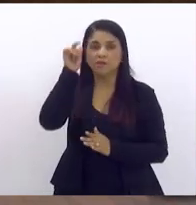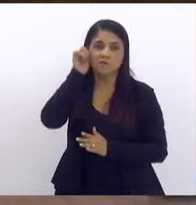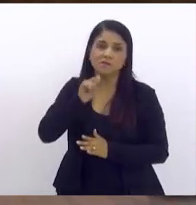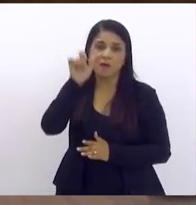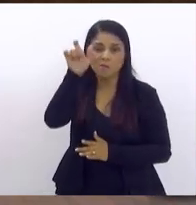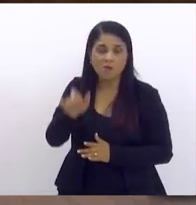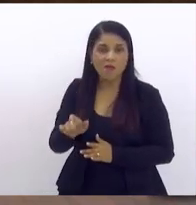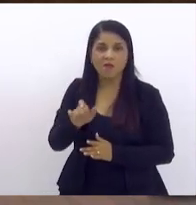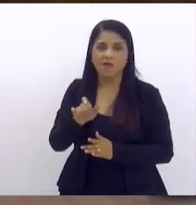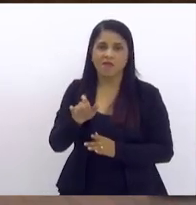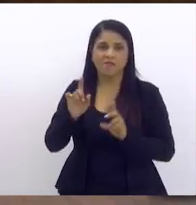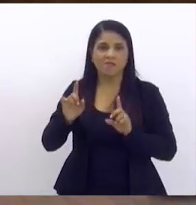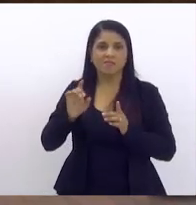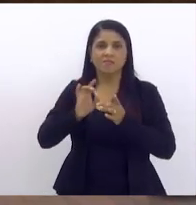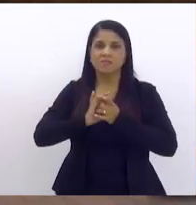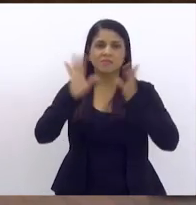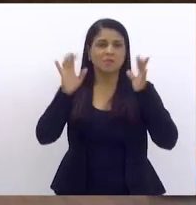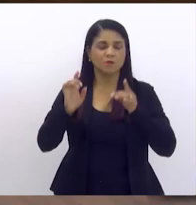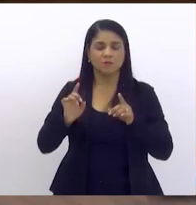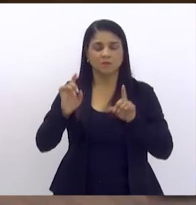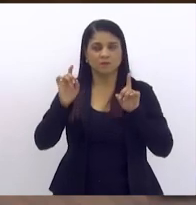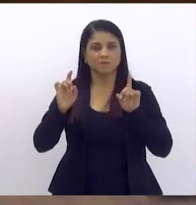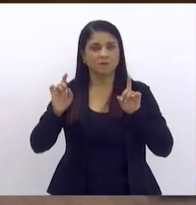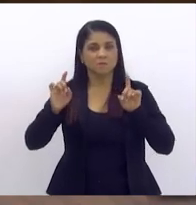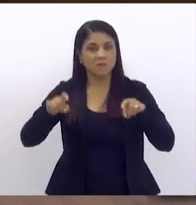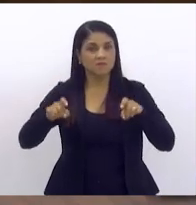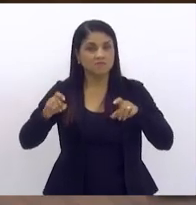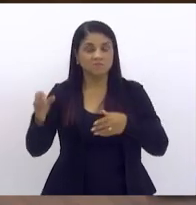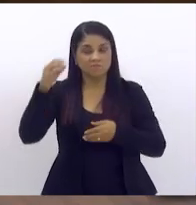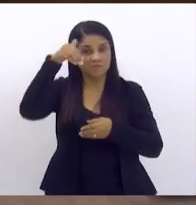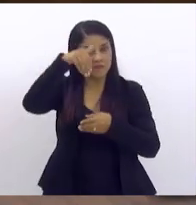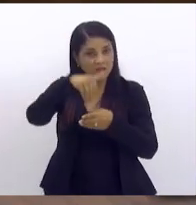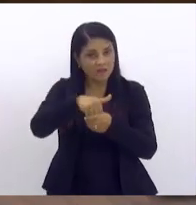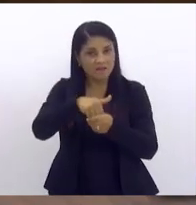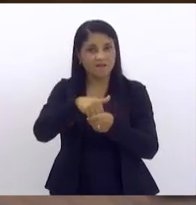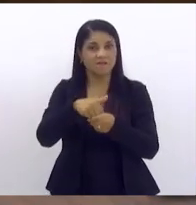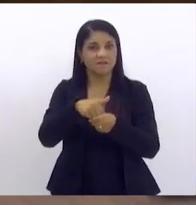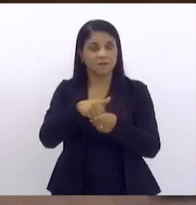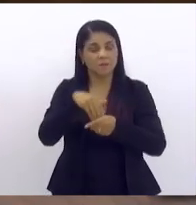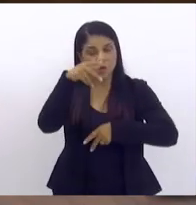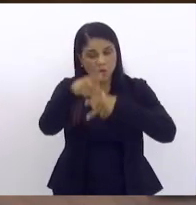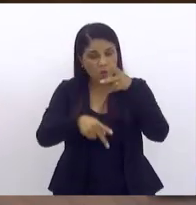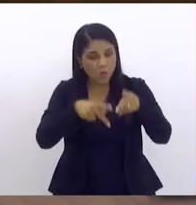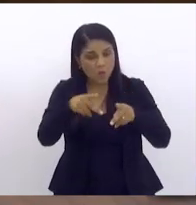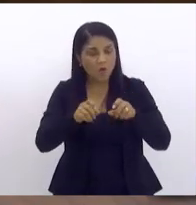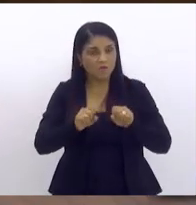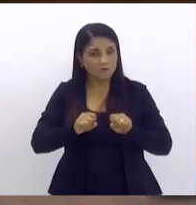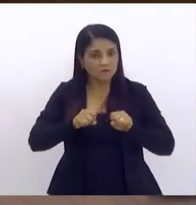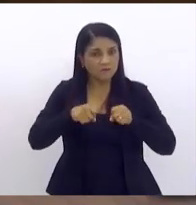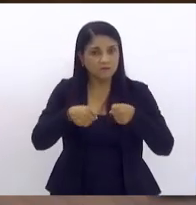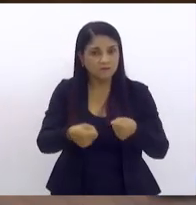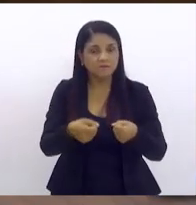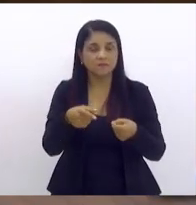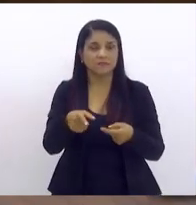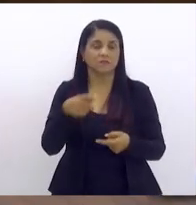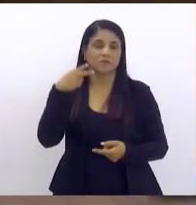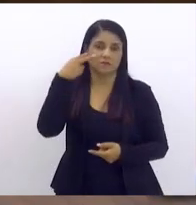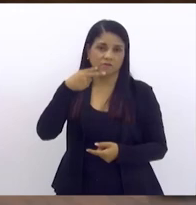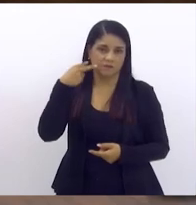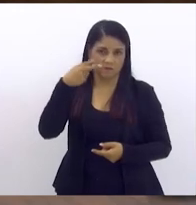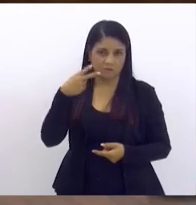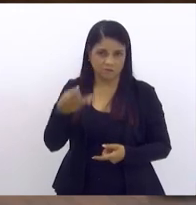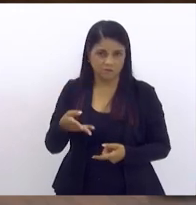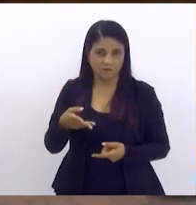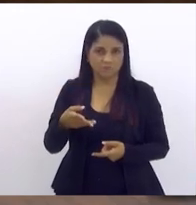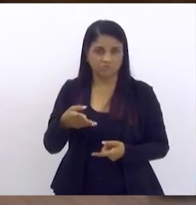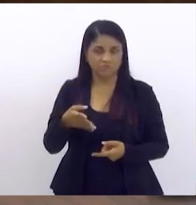democraticamente eleita. Beni trabalha incansavelmente, diariamente, pelo povo niteroiense e deve ser reconhecida como tal.